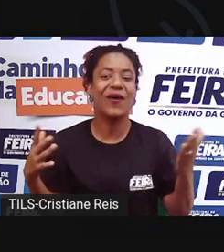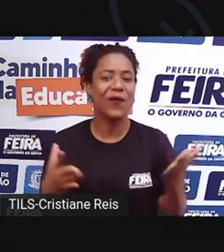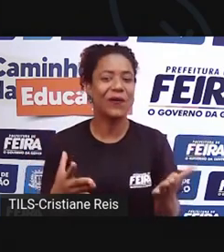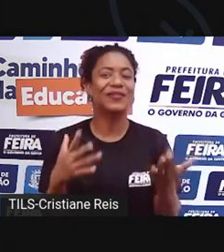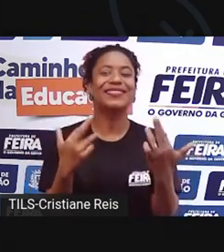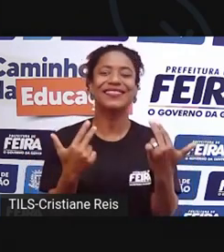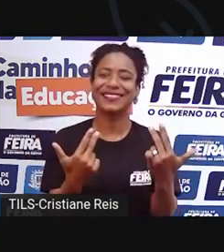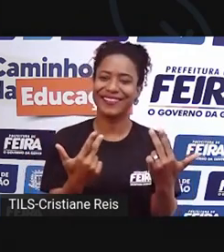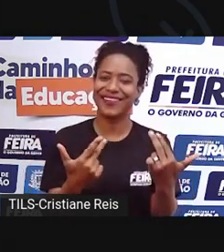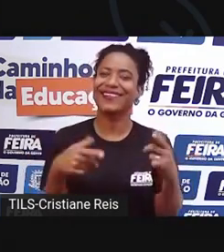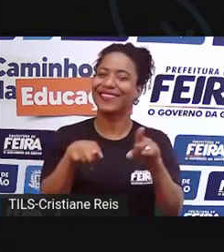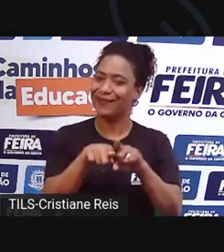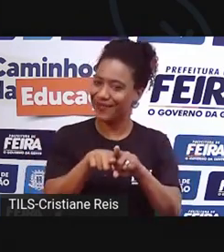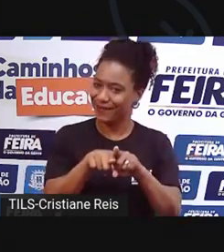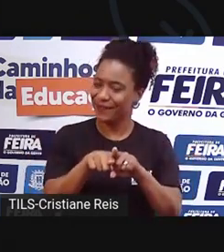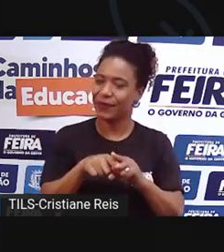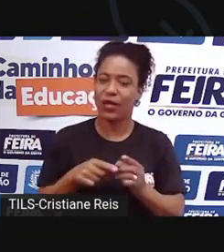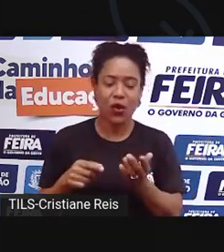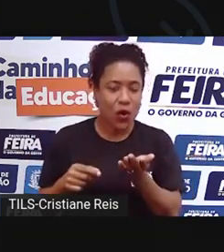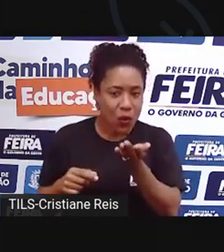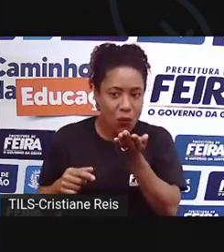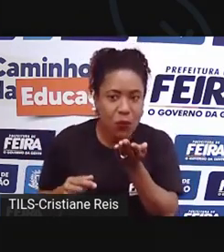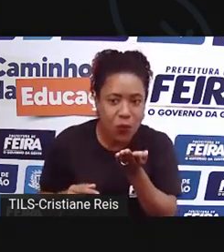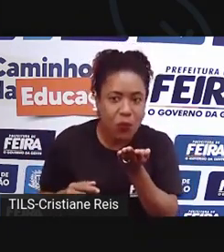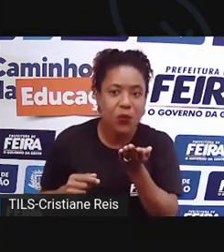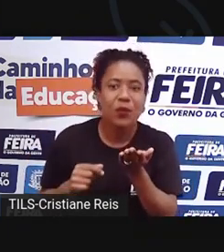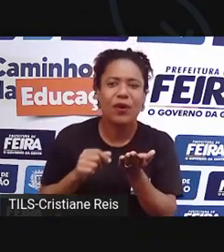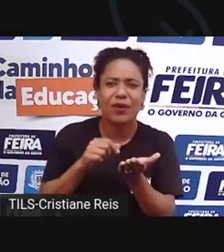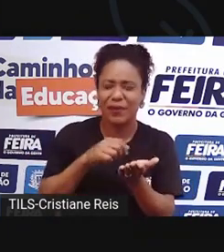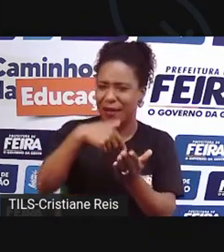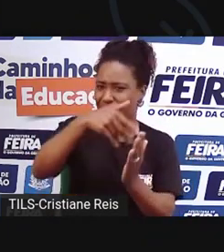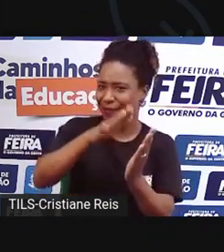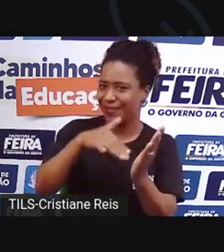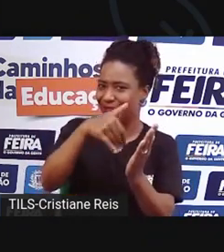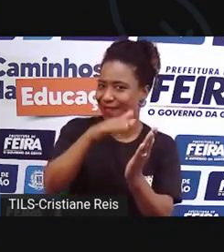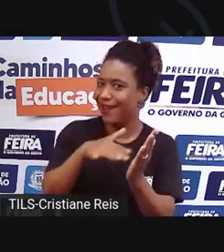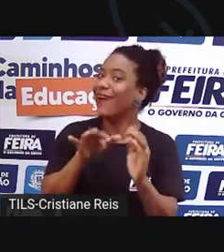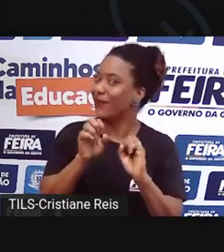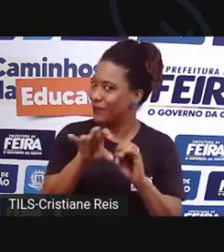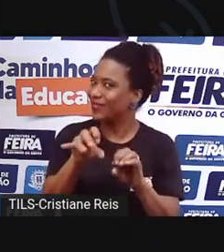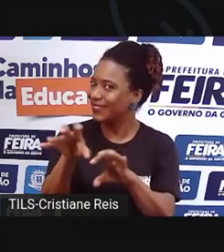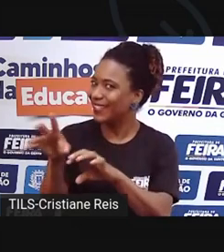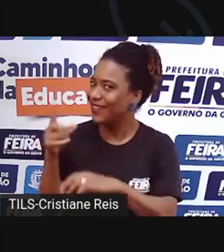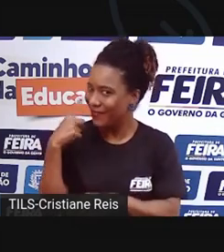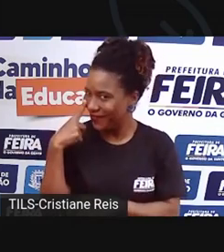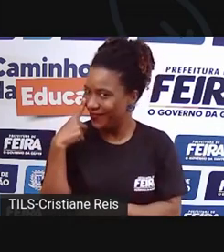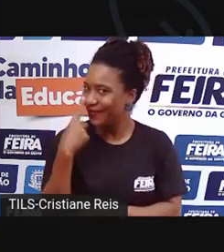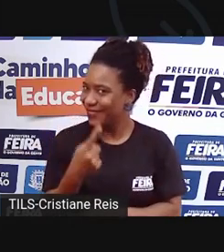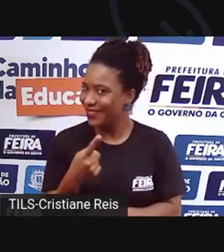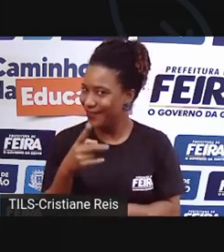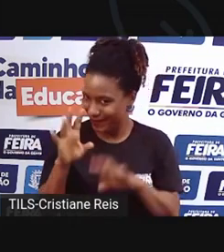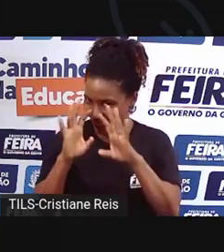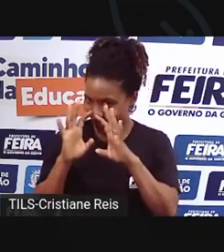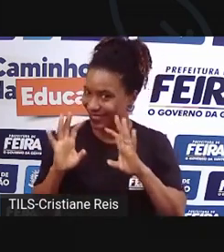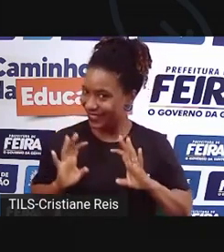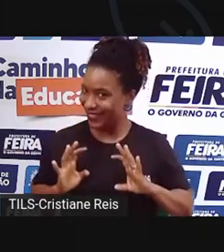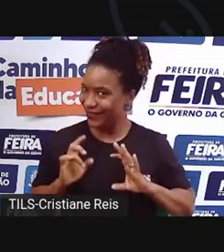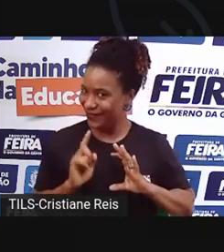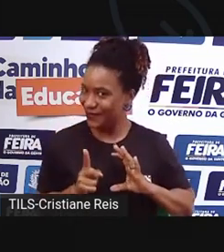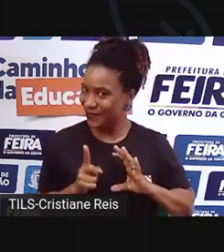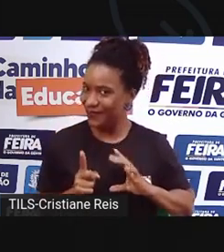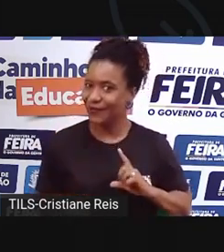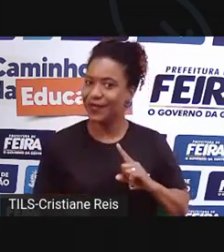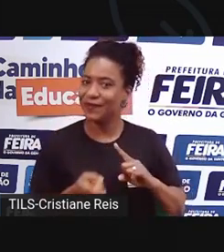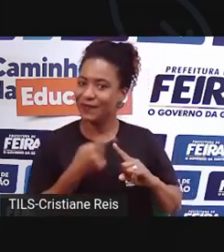assoprar para pintar. Como que é isso, Proelisa? Vou ensinar, hein? Presta bem atenção. Primeiro, a gente